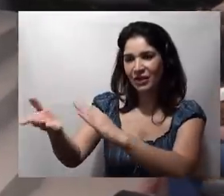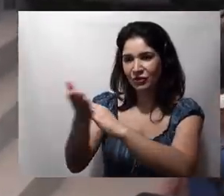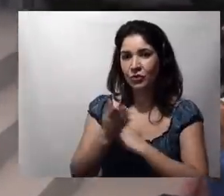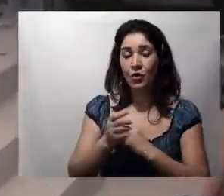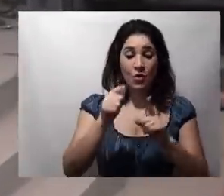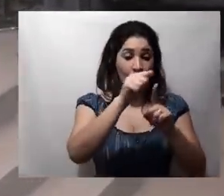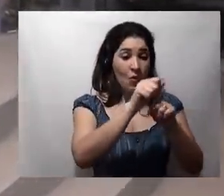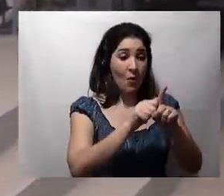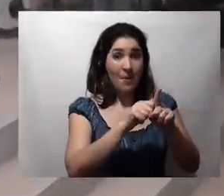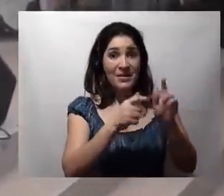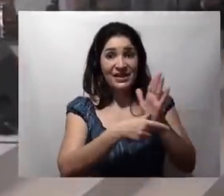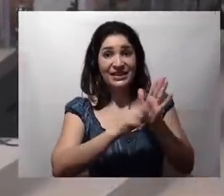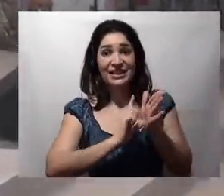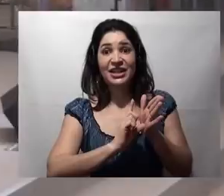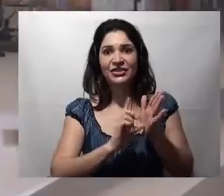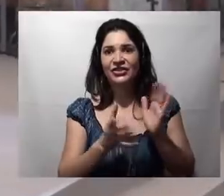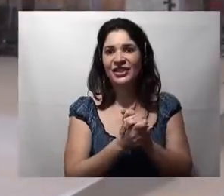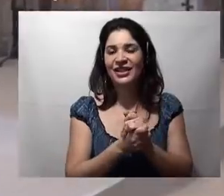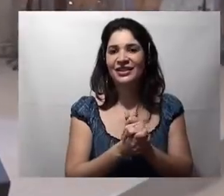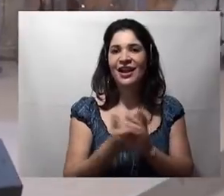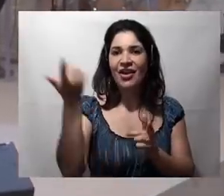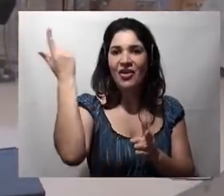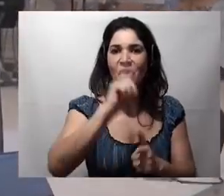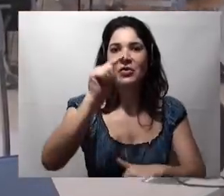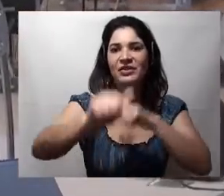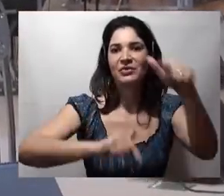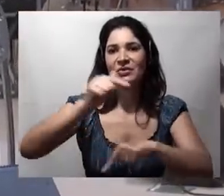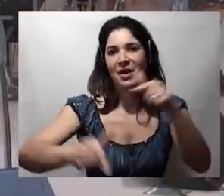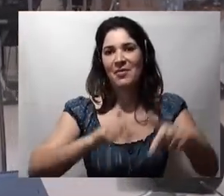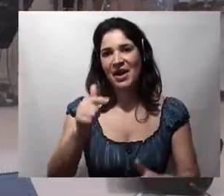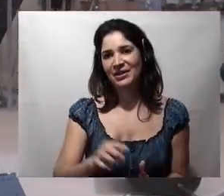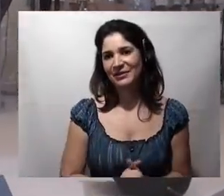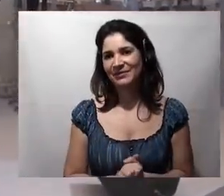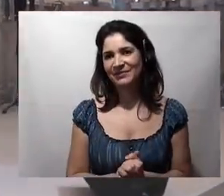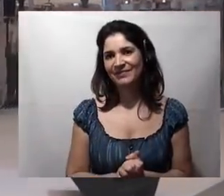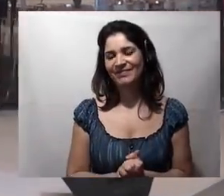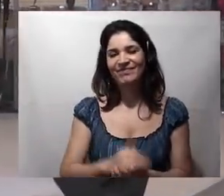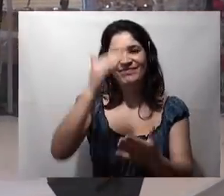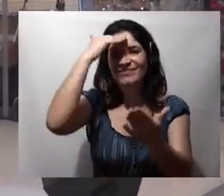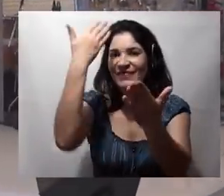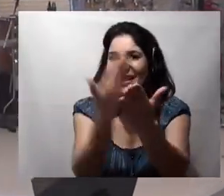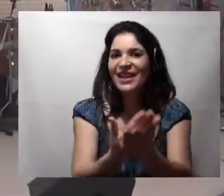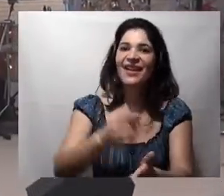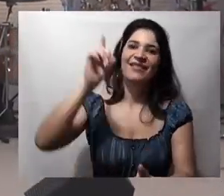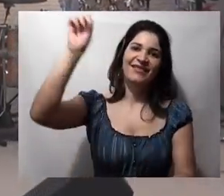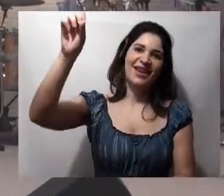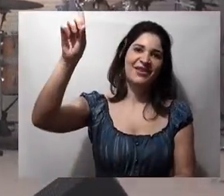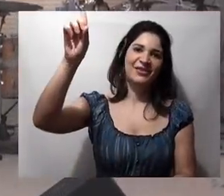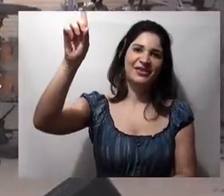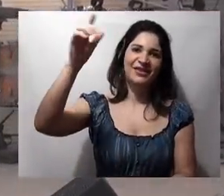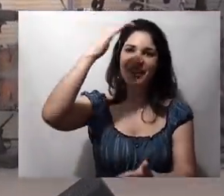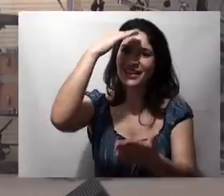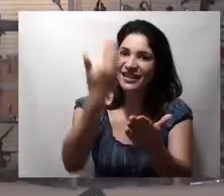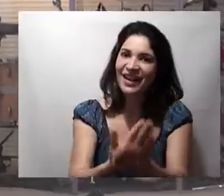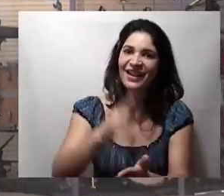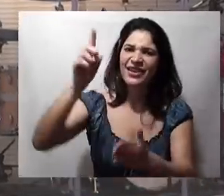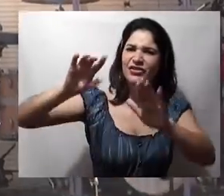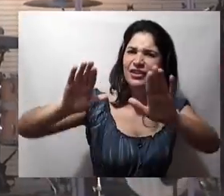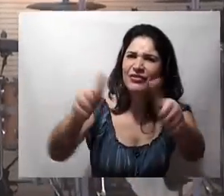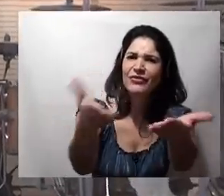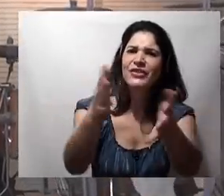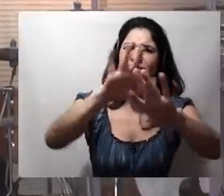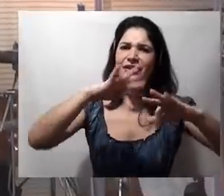é o mesmo antes de casar tá vão pegar de roupa quem crê no senhor gente boa tem que ser um sua